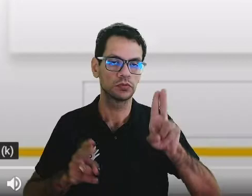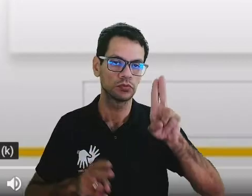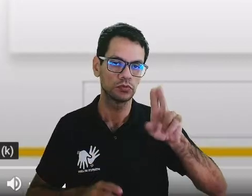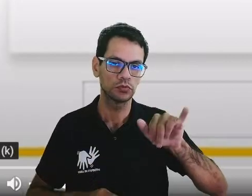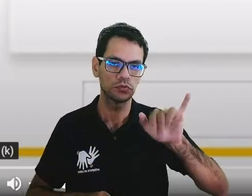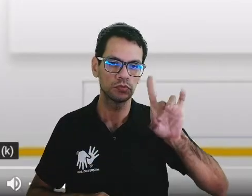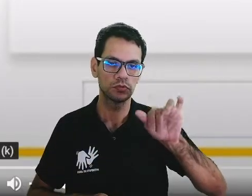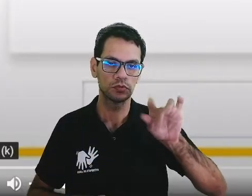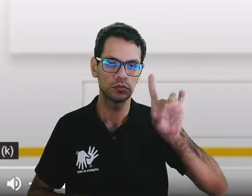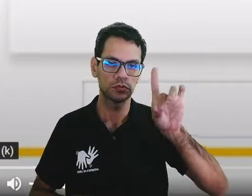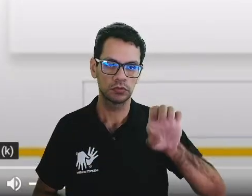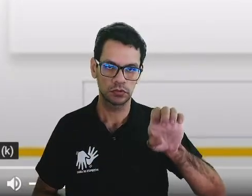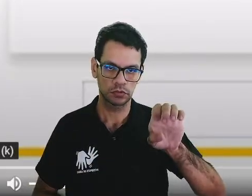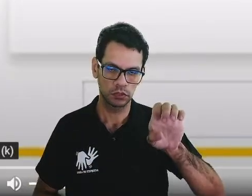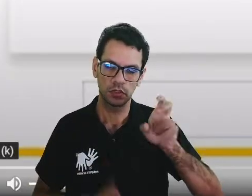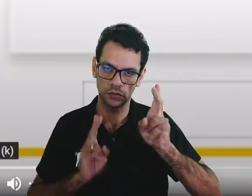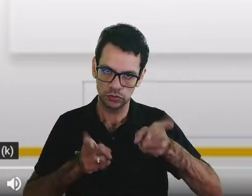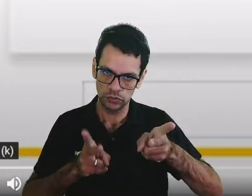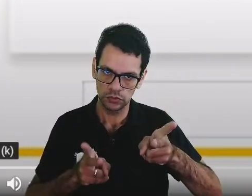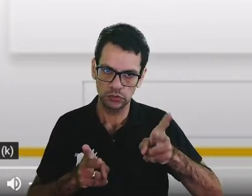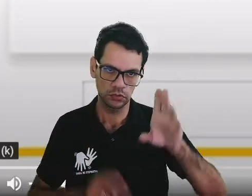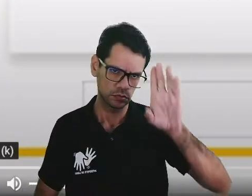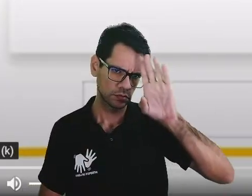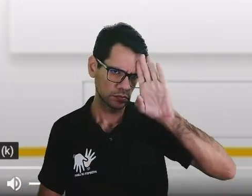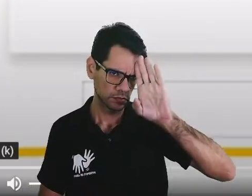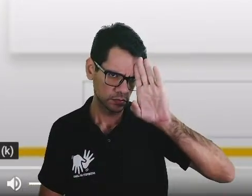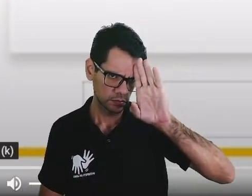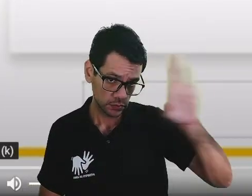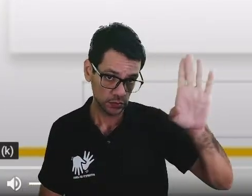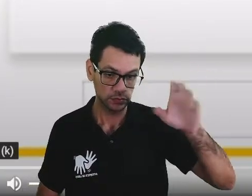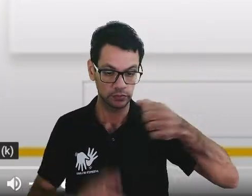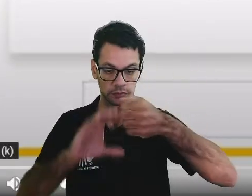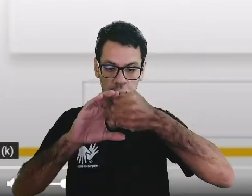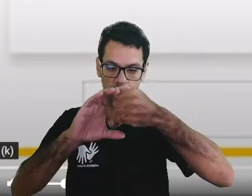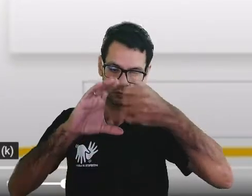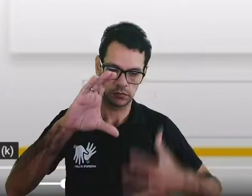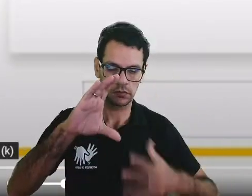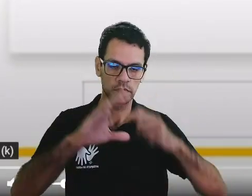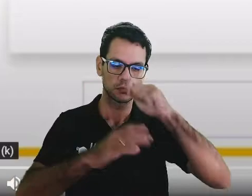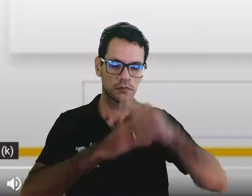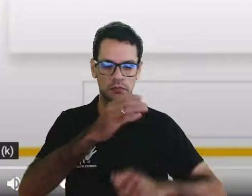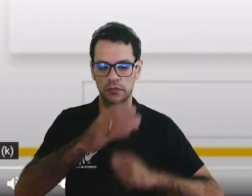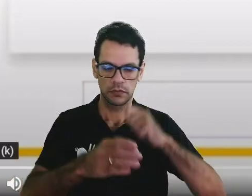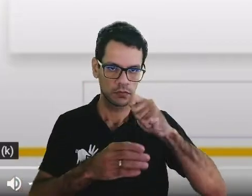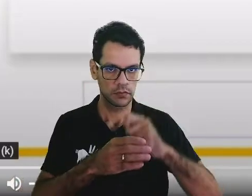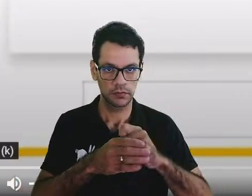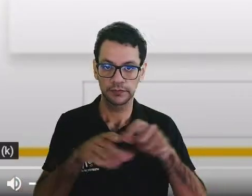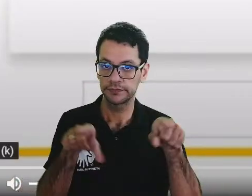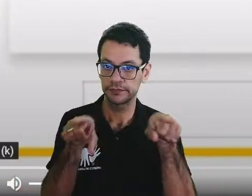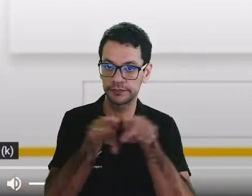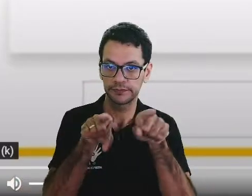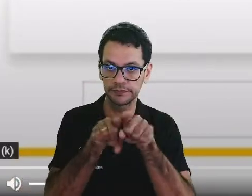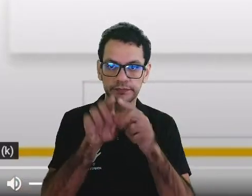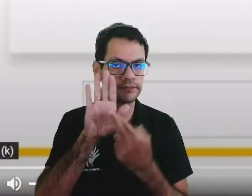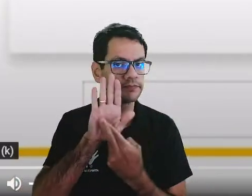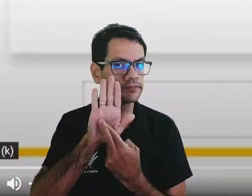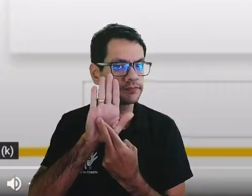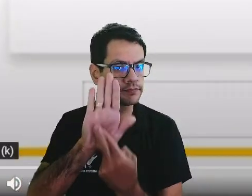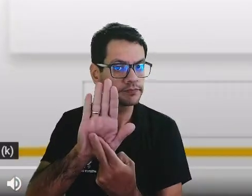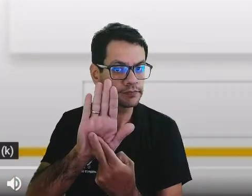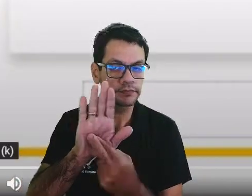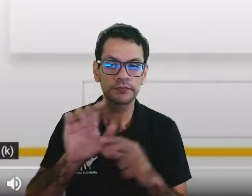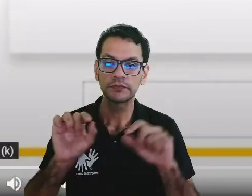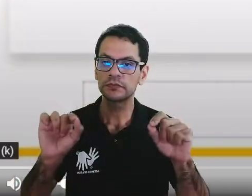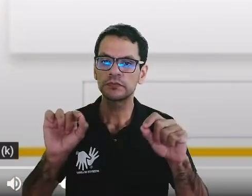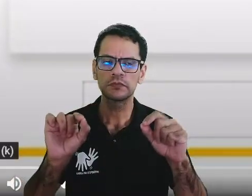a gente vai falar agora sobre as principais características do átomo, né? E algumas representações, e também